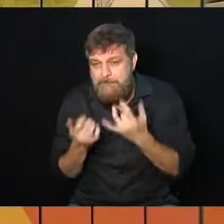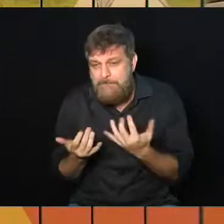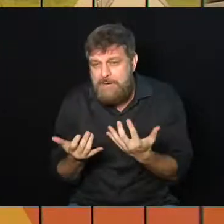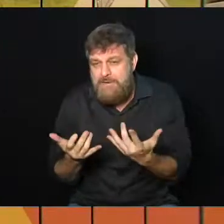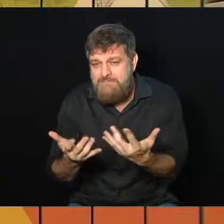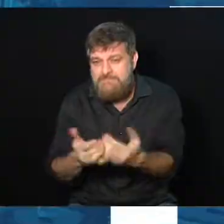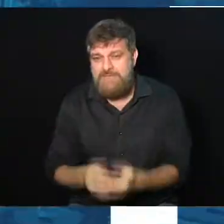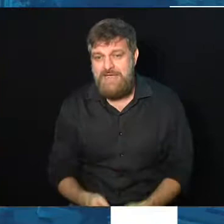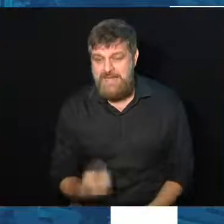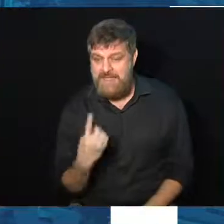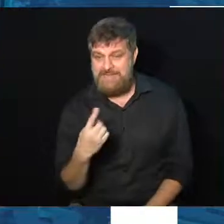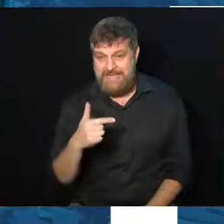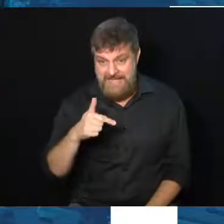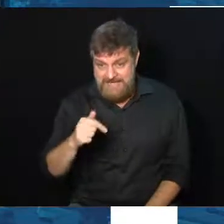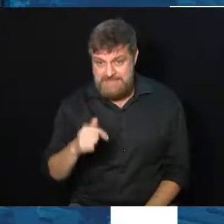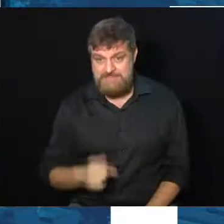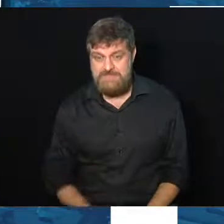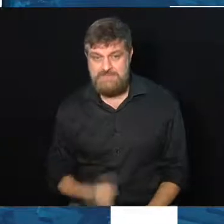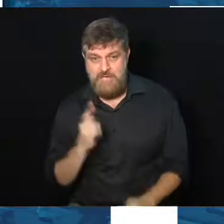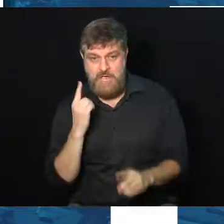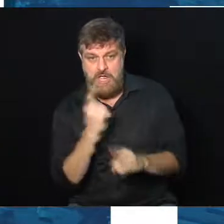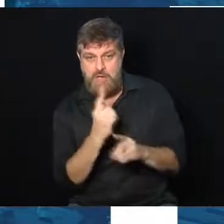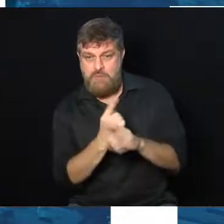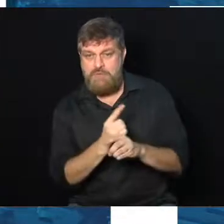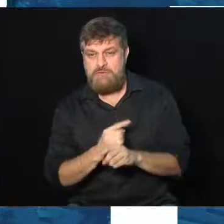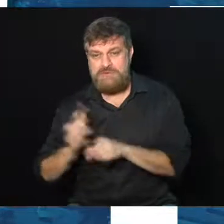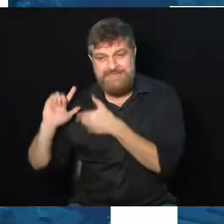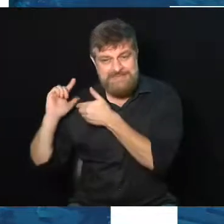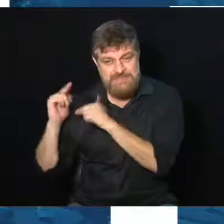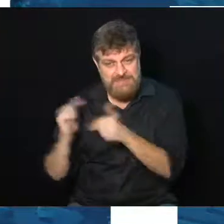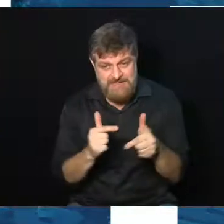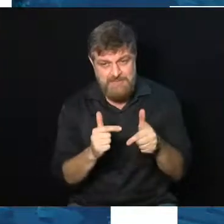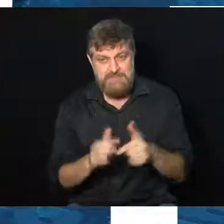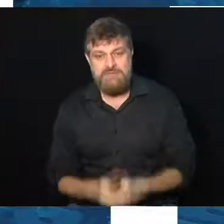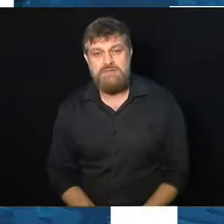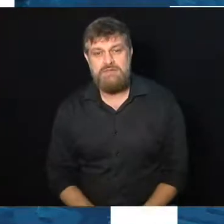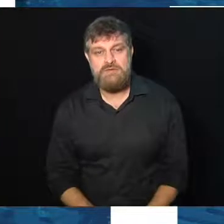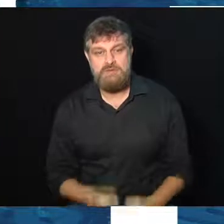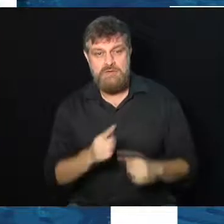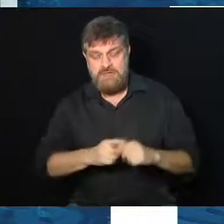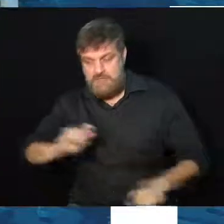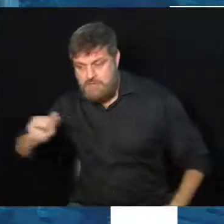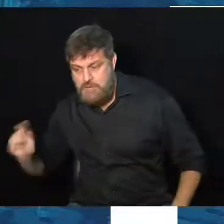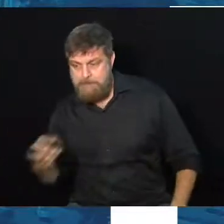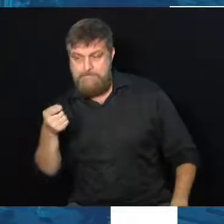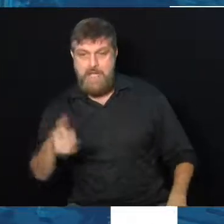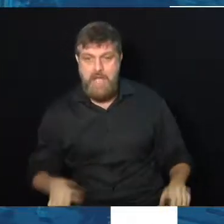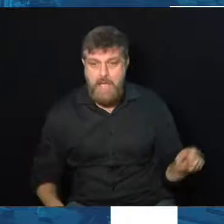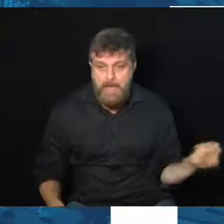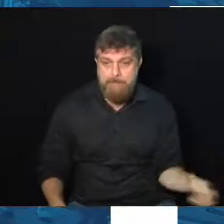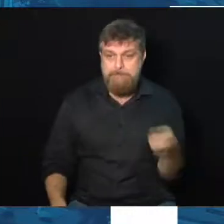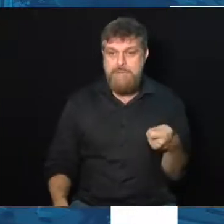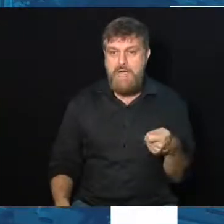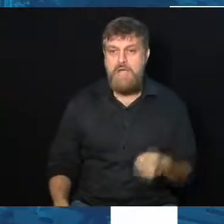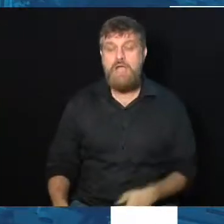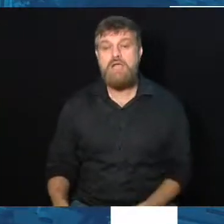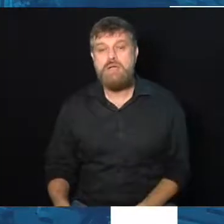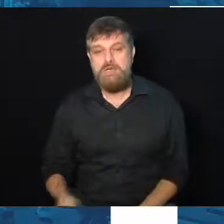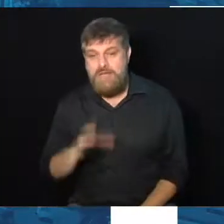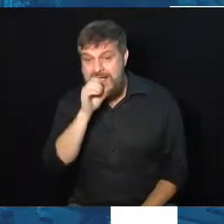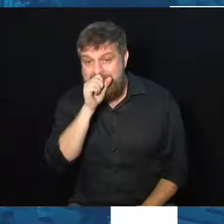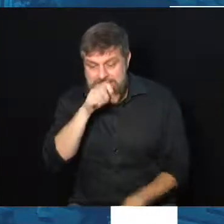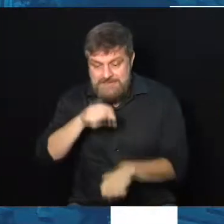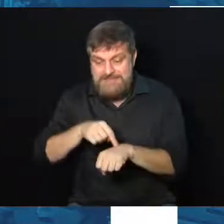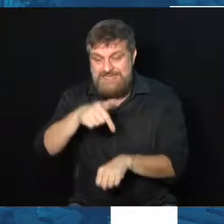a 17ª edição do tradicional torneio de golfe neste sábado, às 7 horas